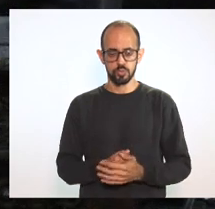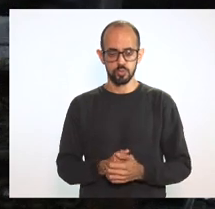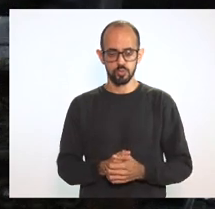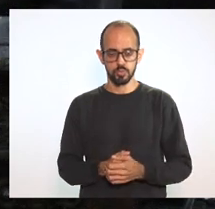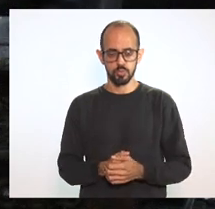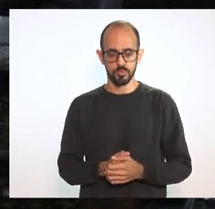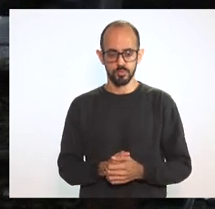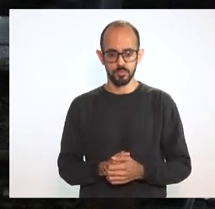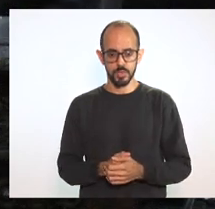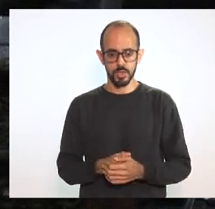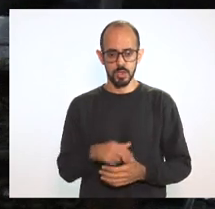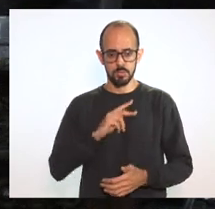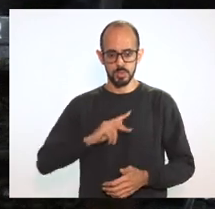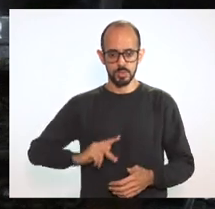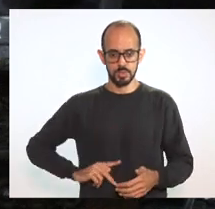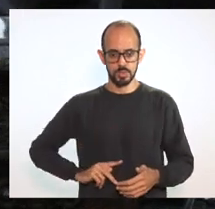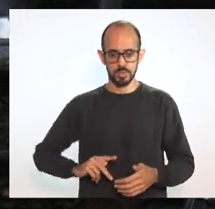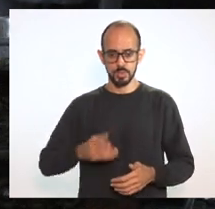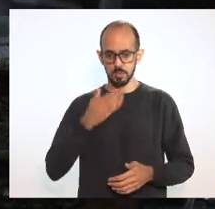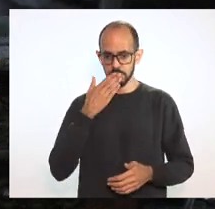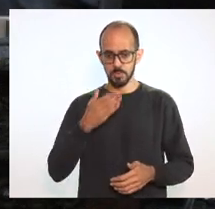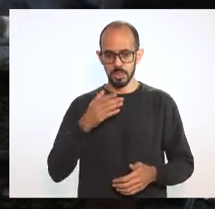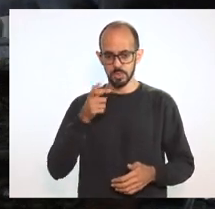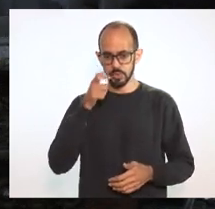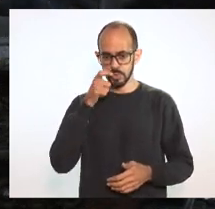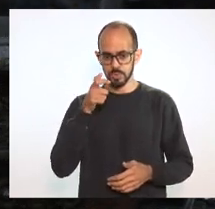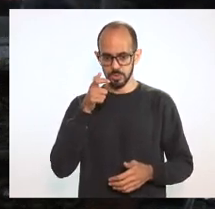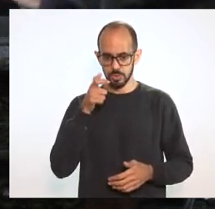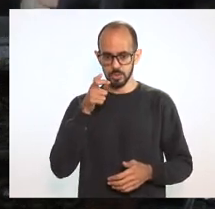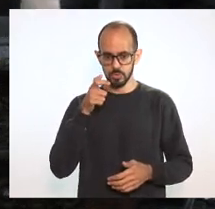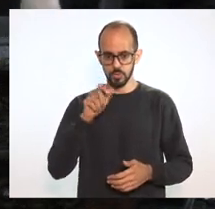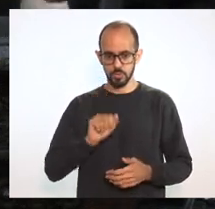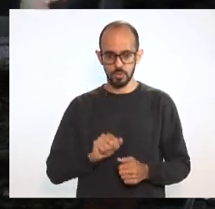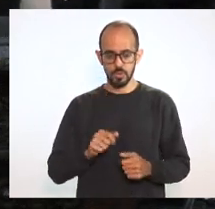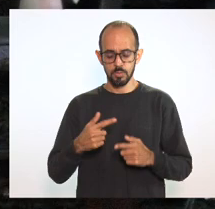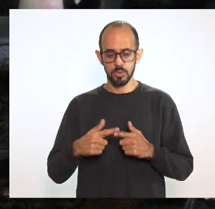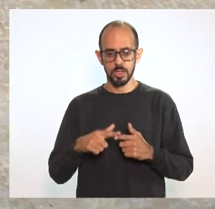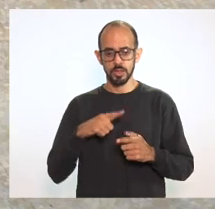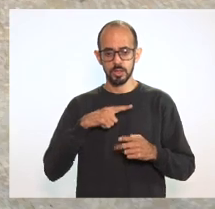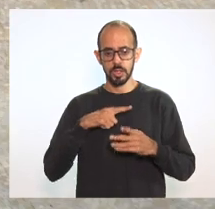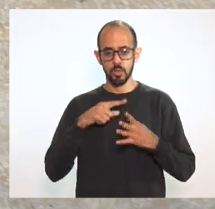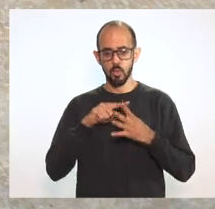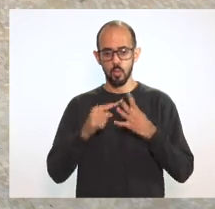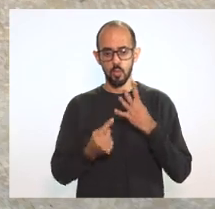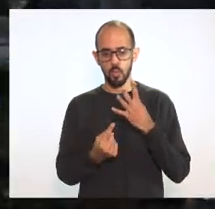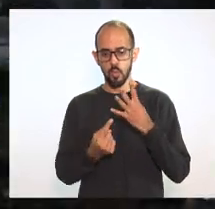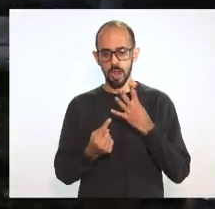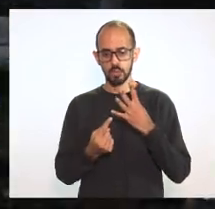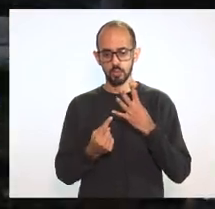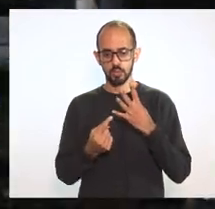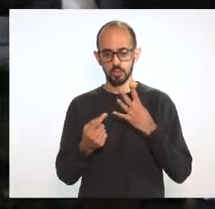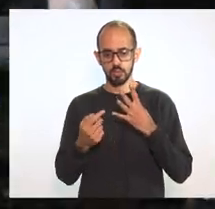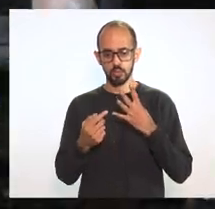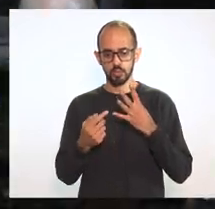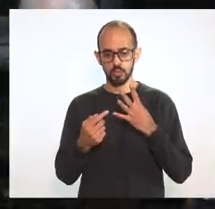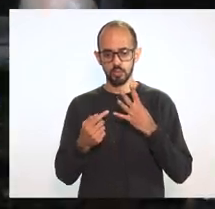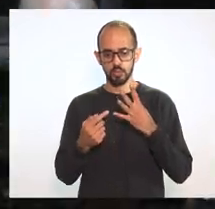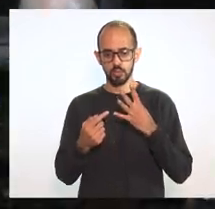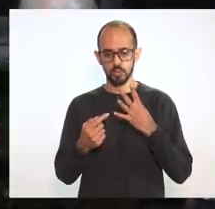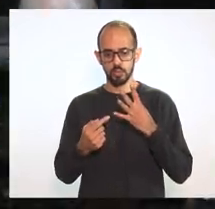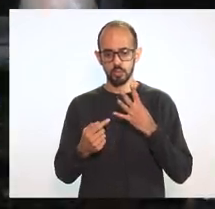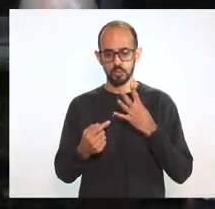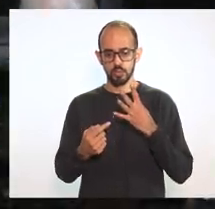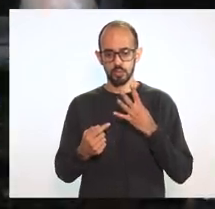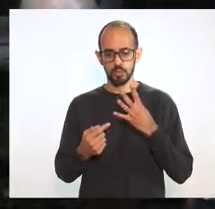A presidência chama atenção, porque há 4 destaques, Márcio. Sim, senhor presidente. Eu,